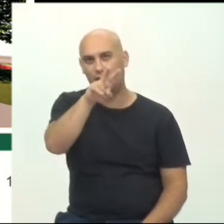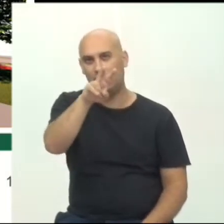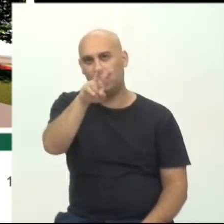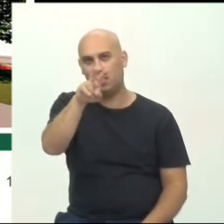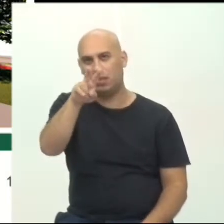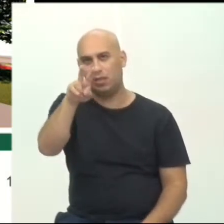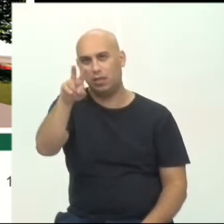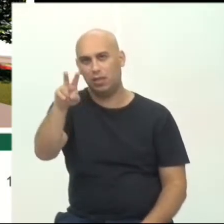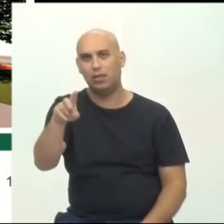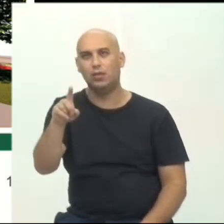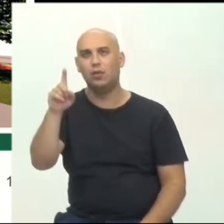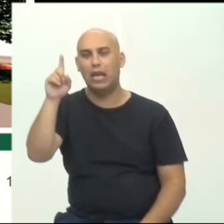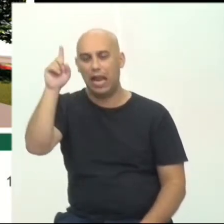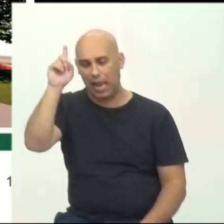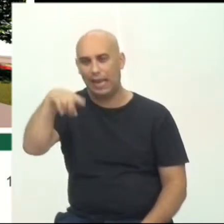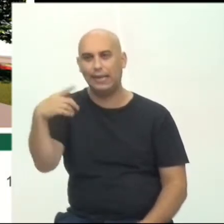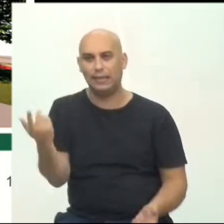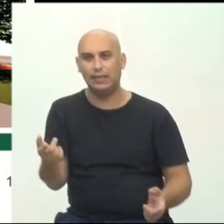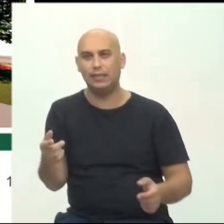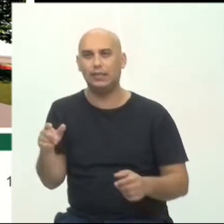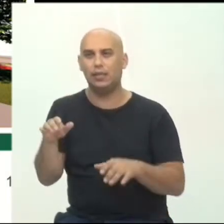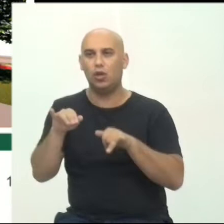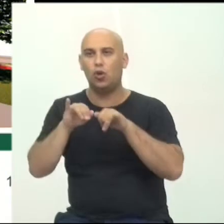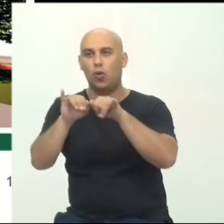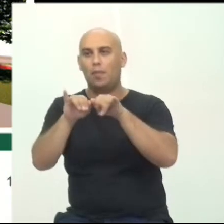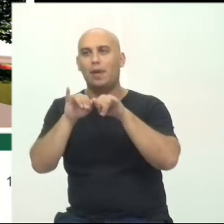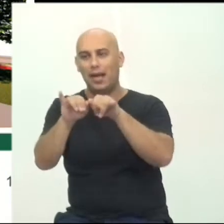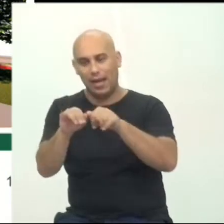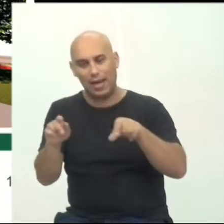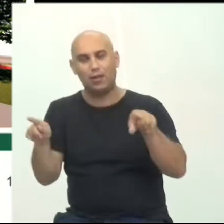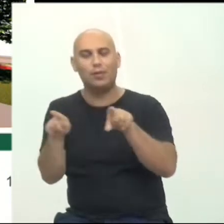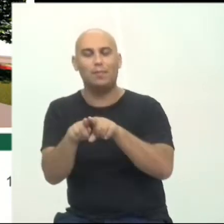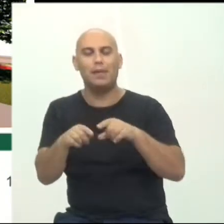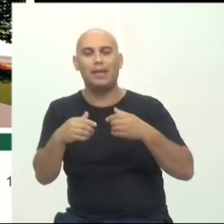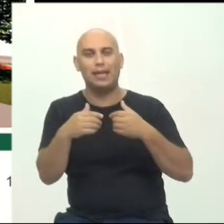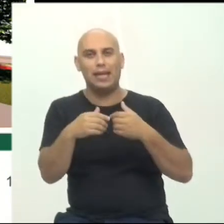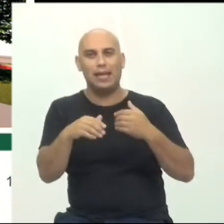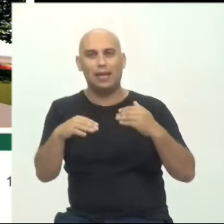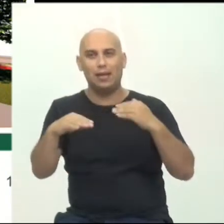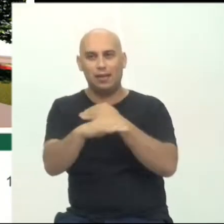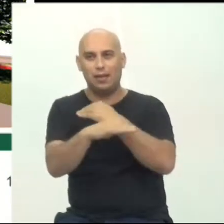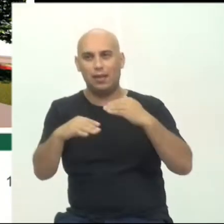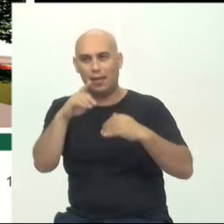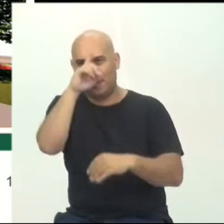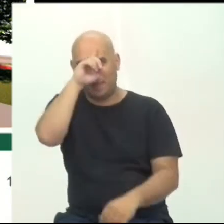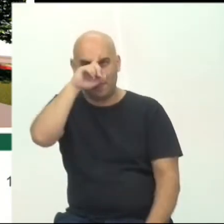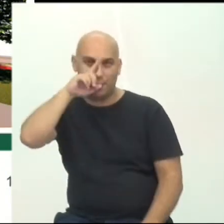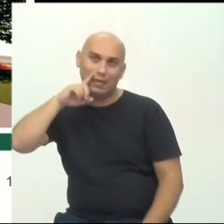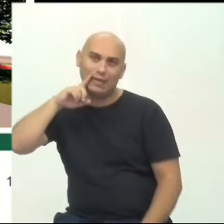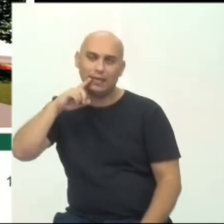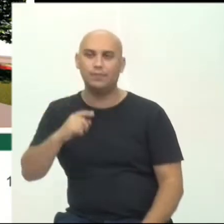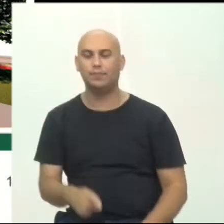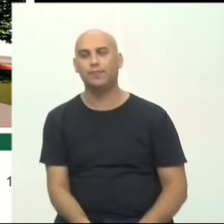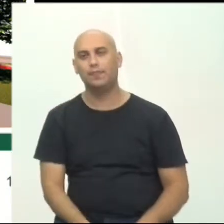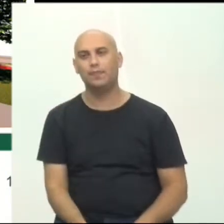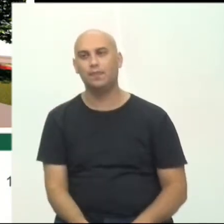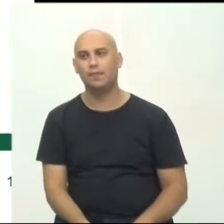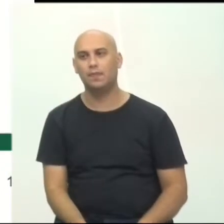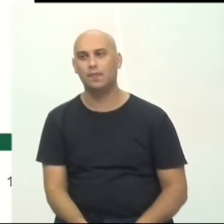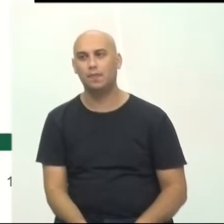pista do amarelinho, né? Então, a gente está vendo o vermelhinho da ciclovia mais ao fundo. Pode passar.